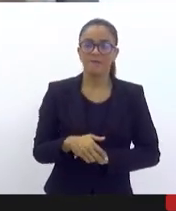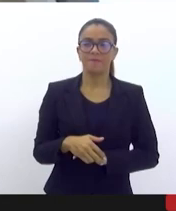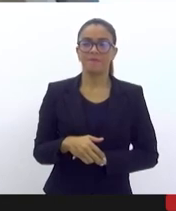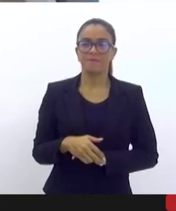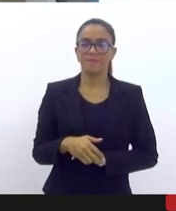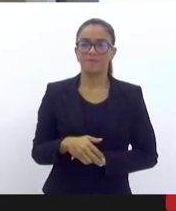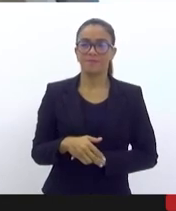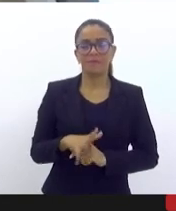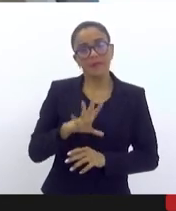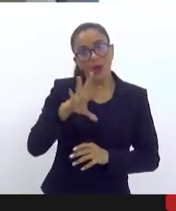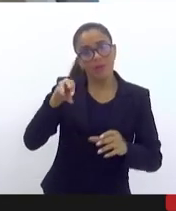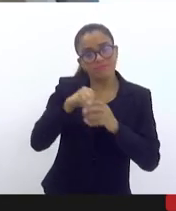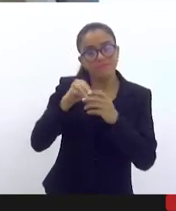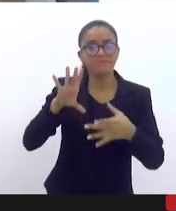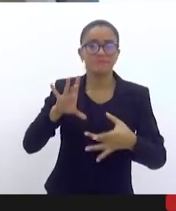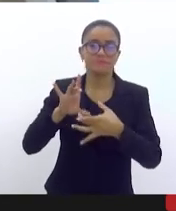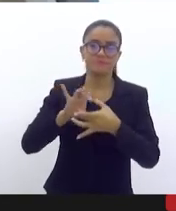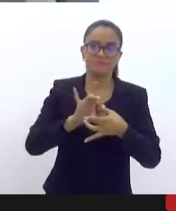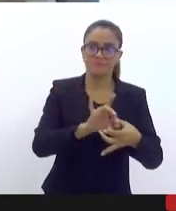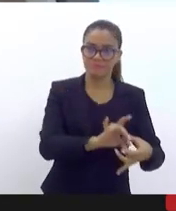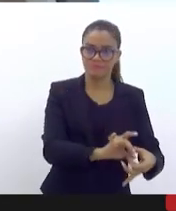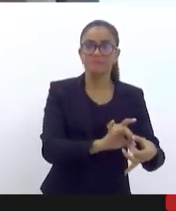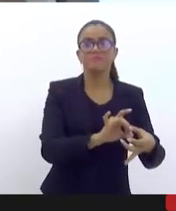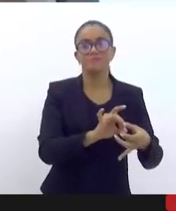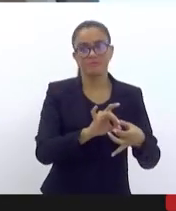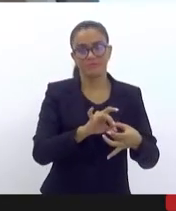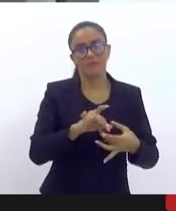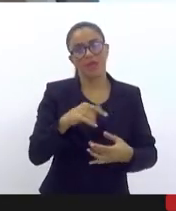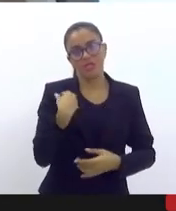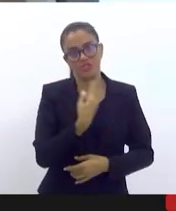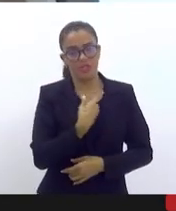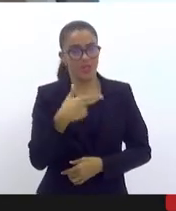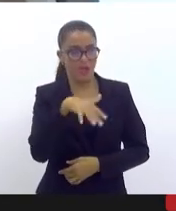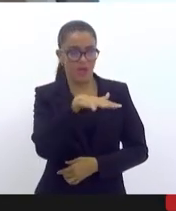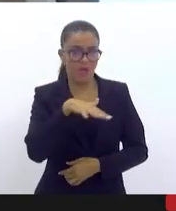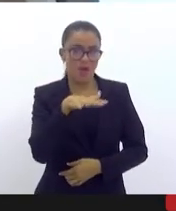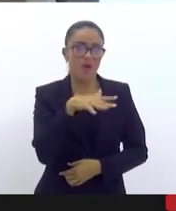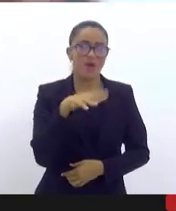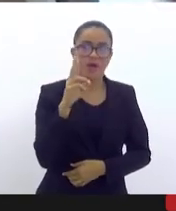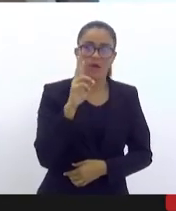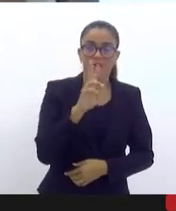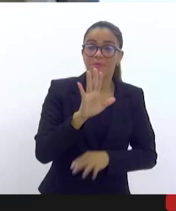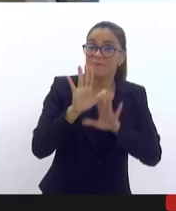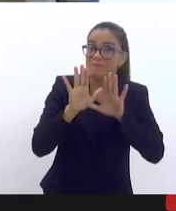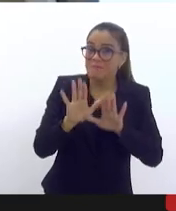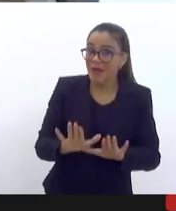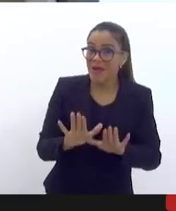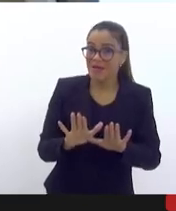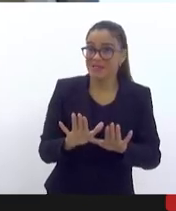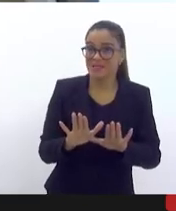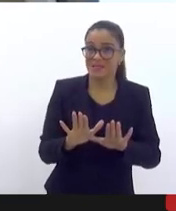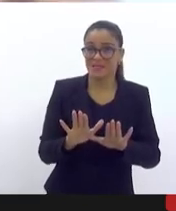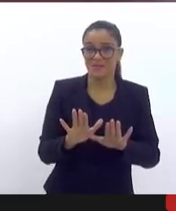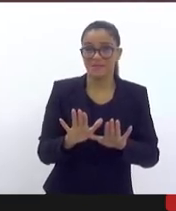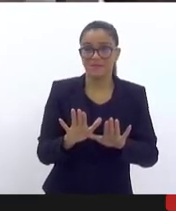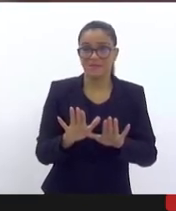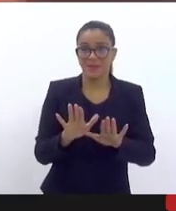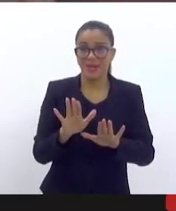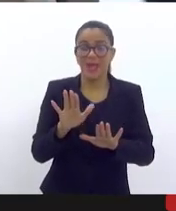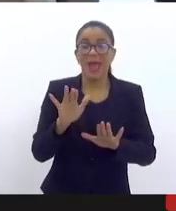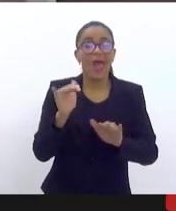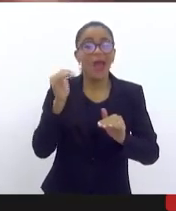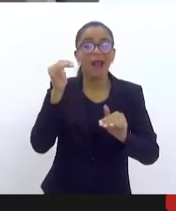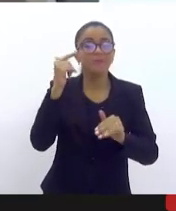nos contextos sobre culturais onde a gente está acostumado a vê-la né mas a tônica é essa assim ela